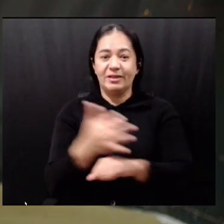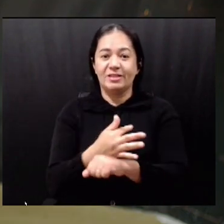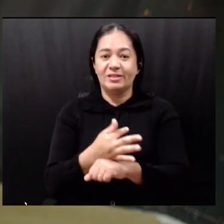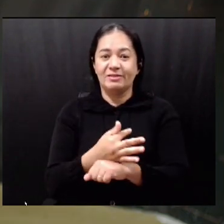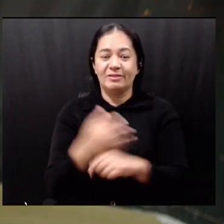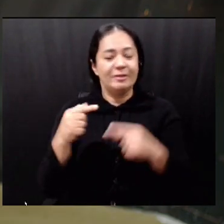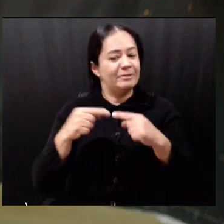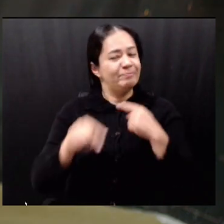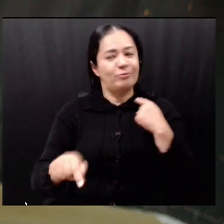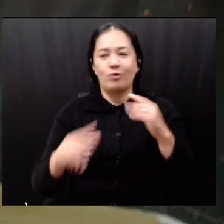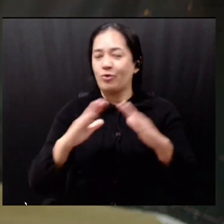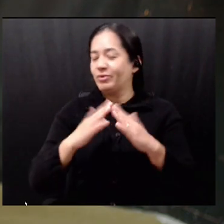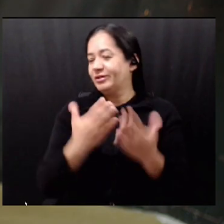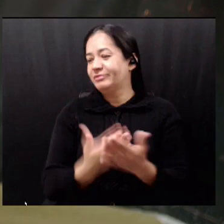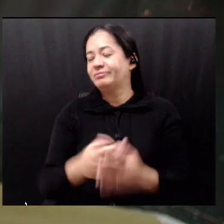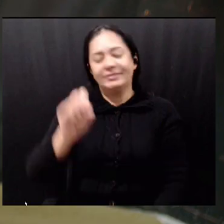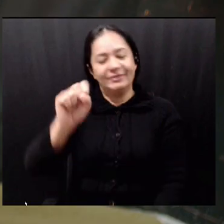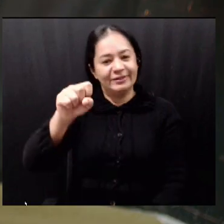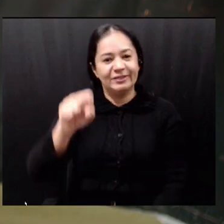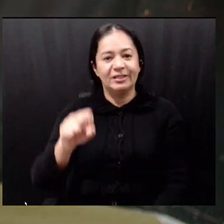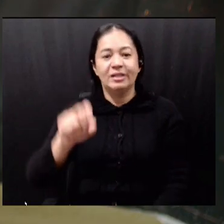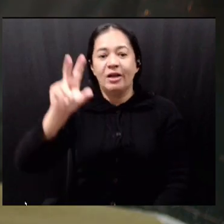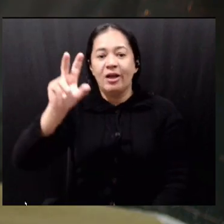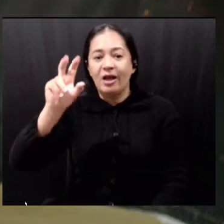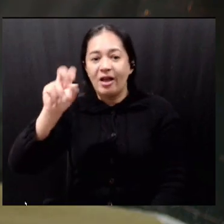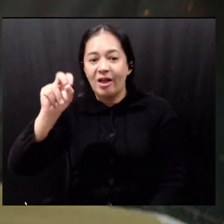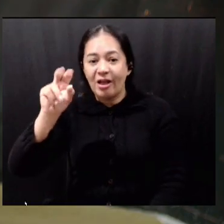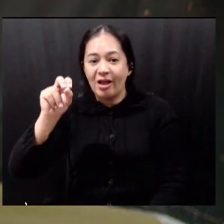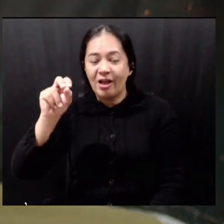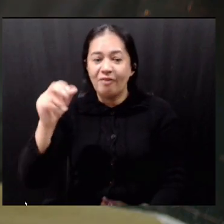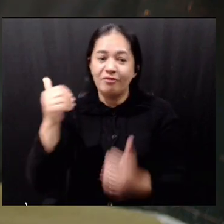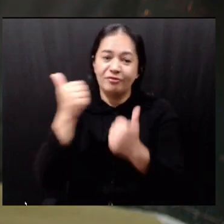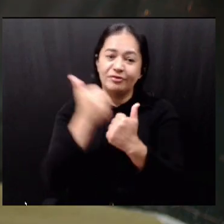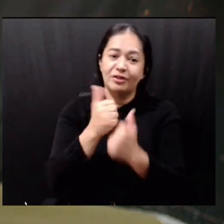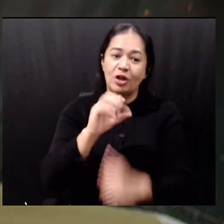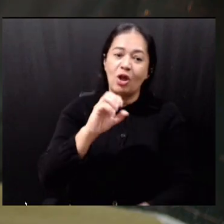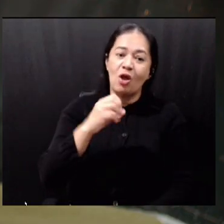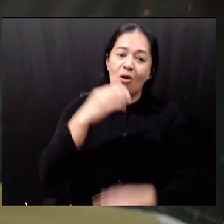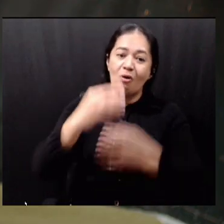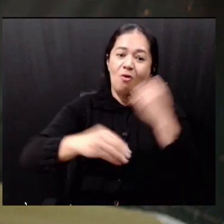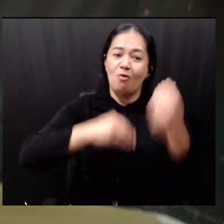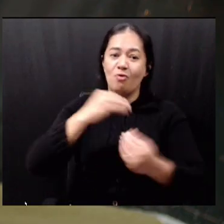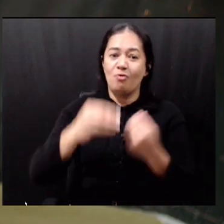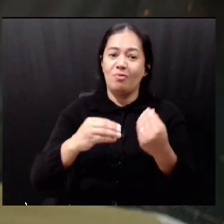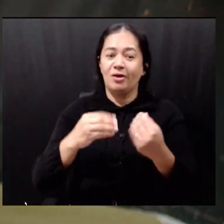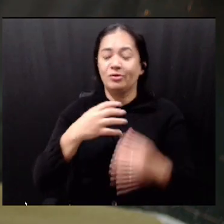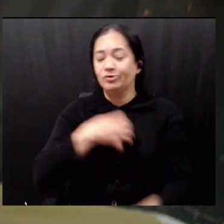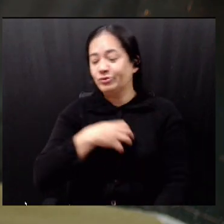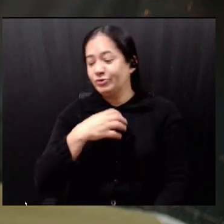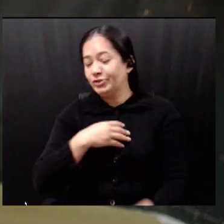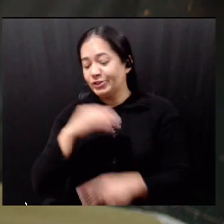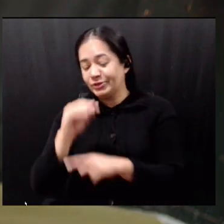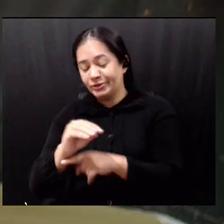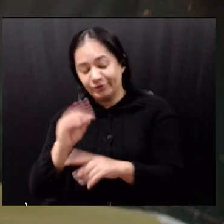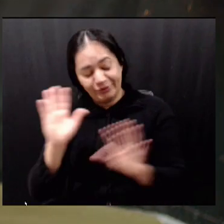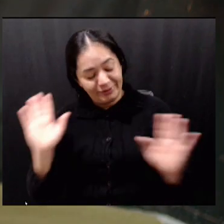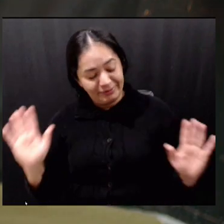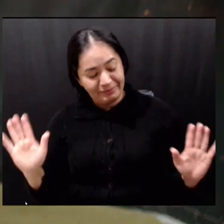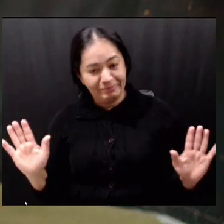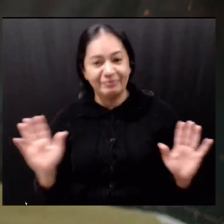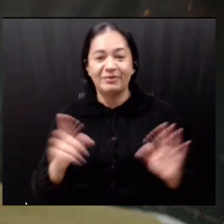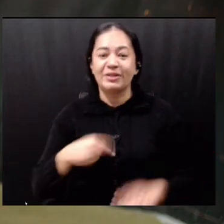mesmo. Avós cobrem minha falta ou bagunçam o ritmo que criei. João, a gente falou sobre isso aqui e eu vou te